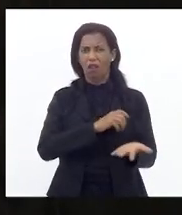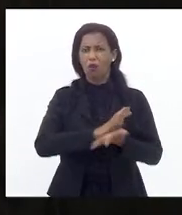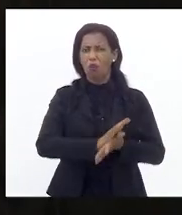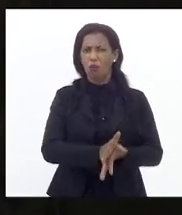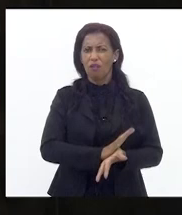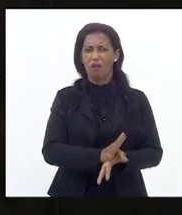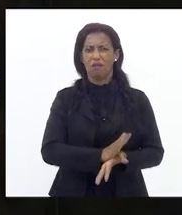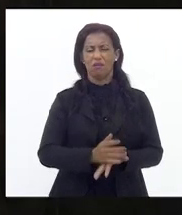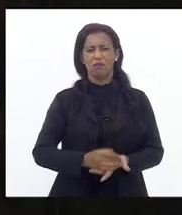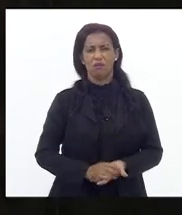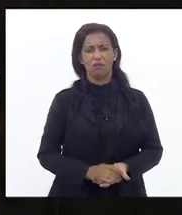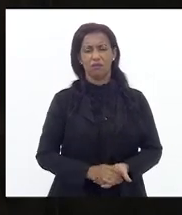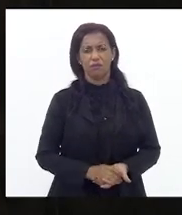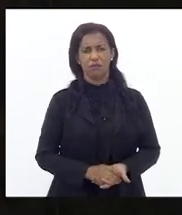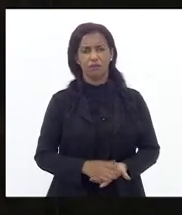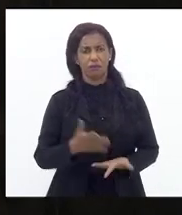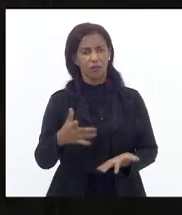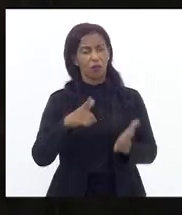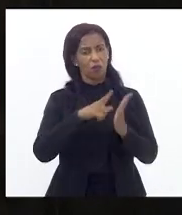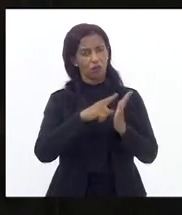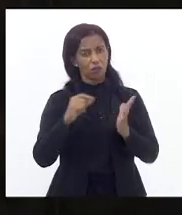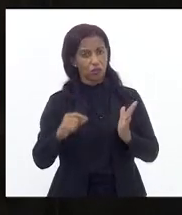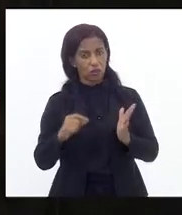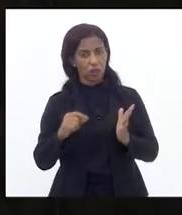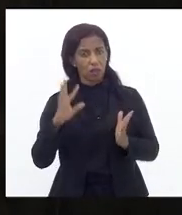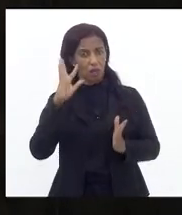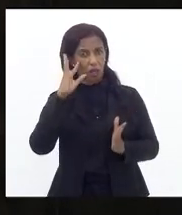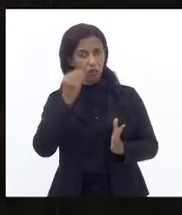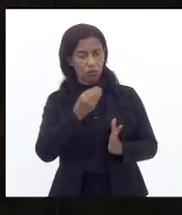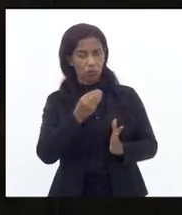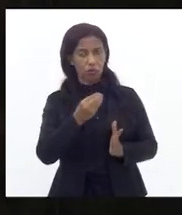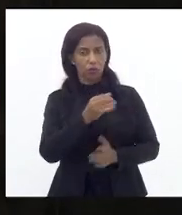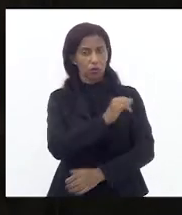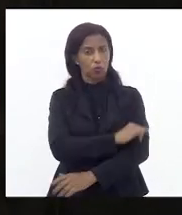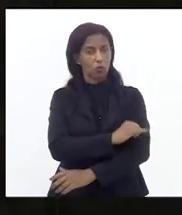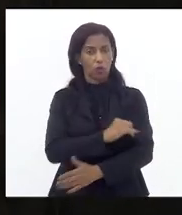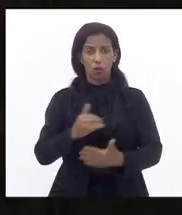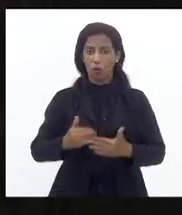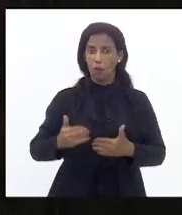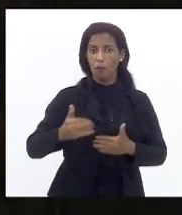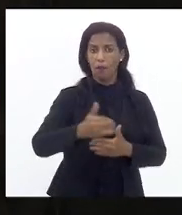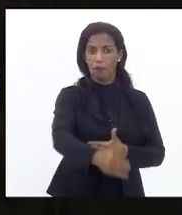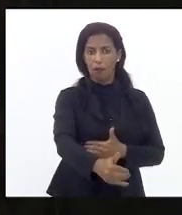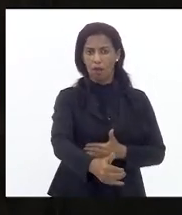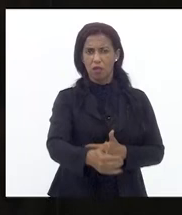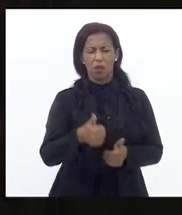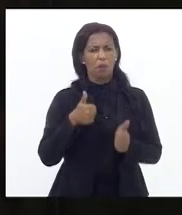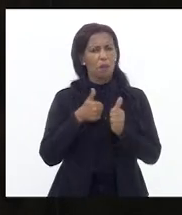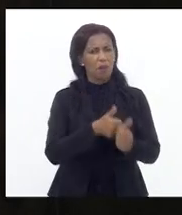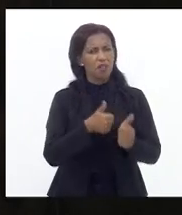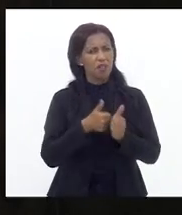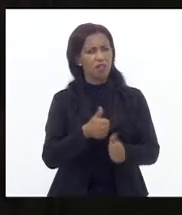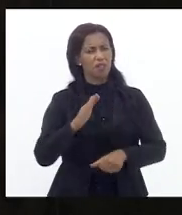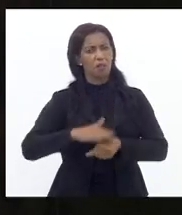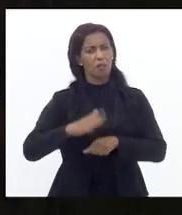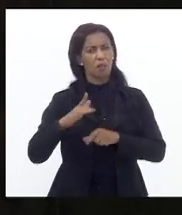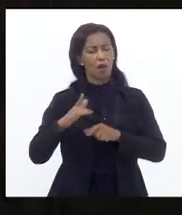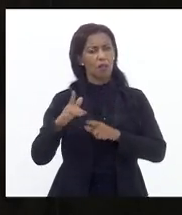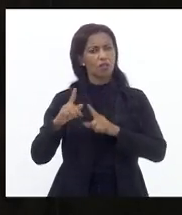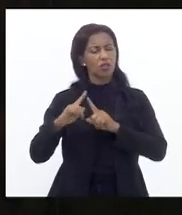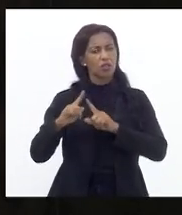covarde é ruim bom então quero destacar A solução do rio não passa por perseguir mas servidor